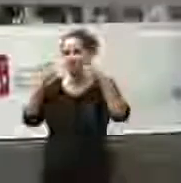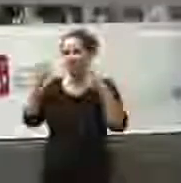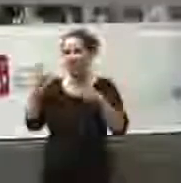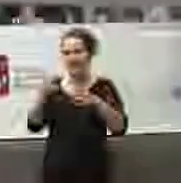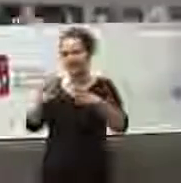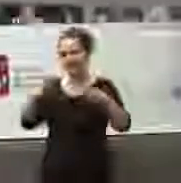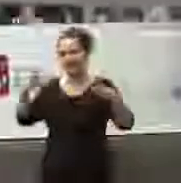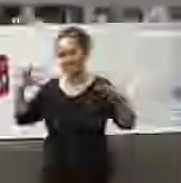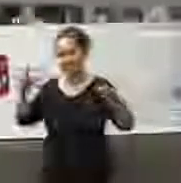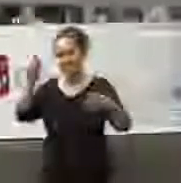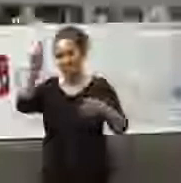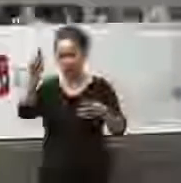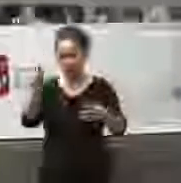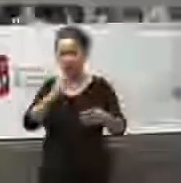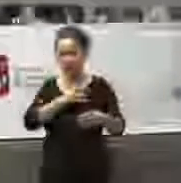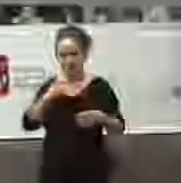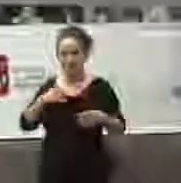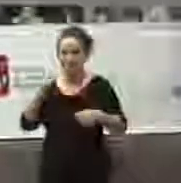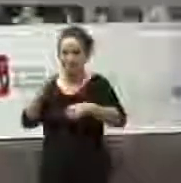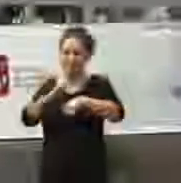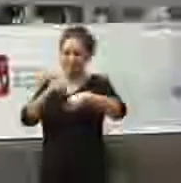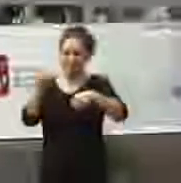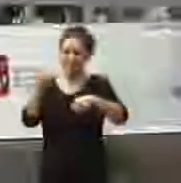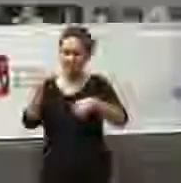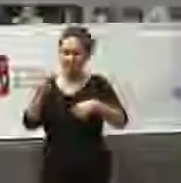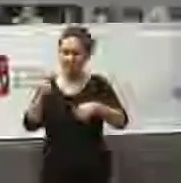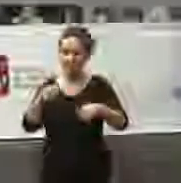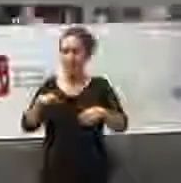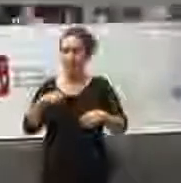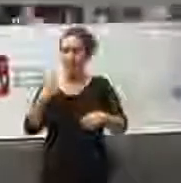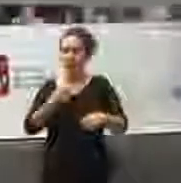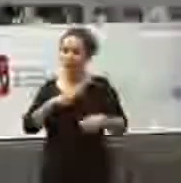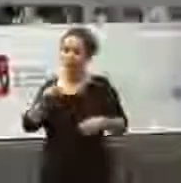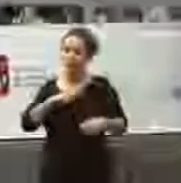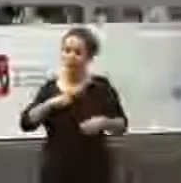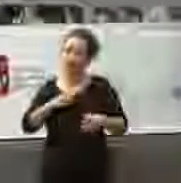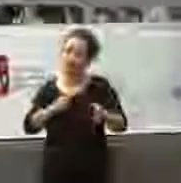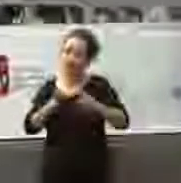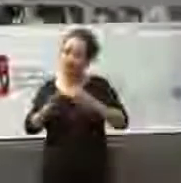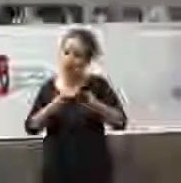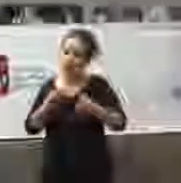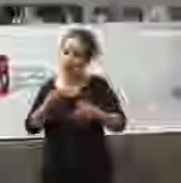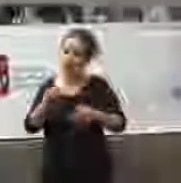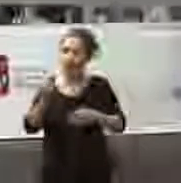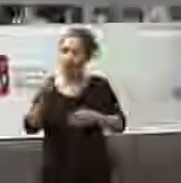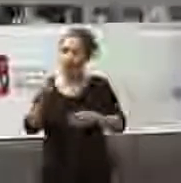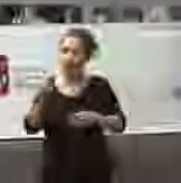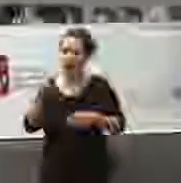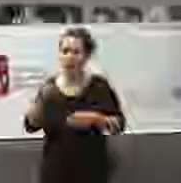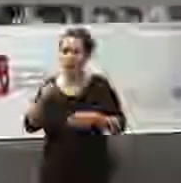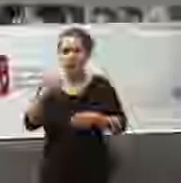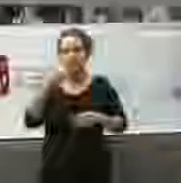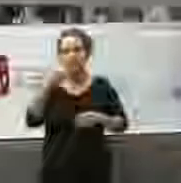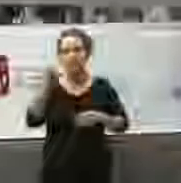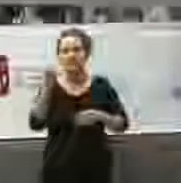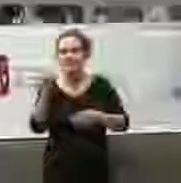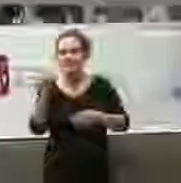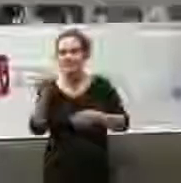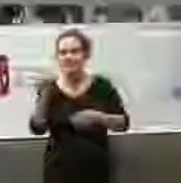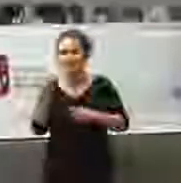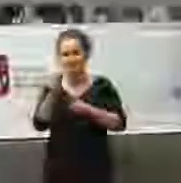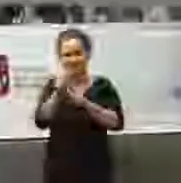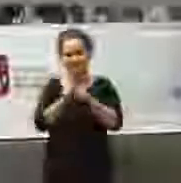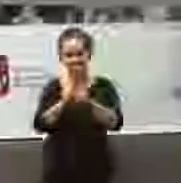saúde mais do que isso nós tivemos durante esse período 46 meses